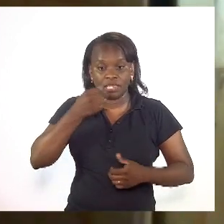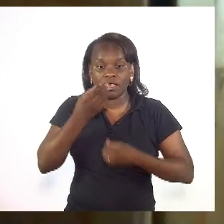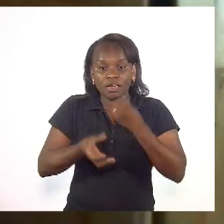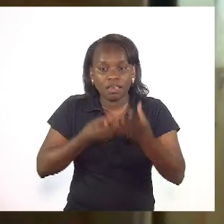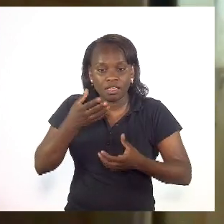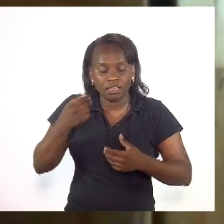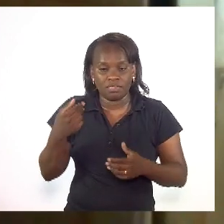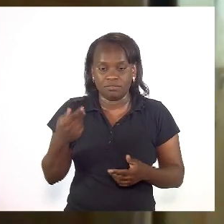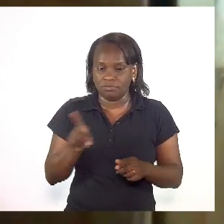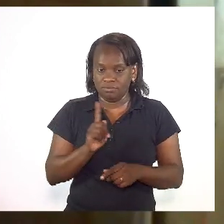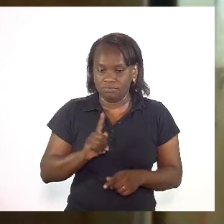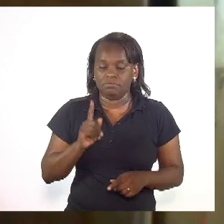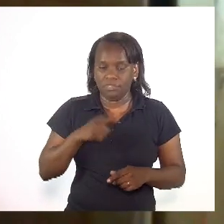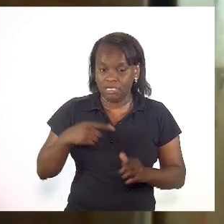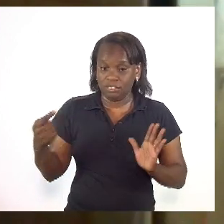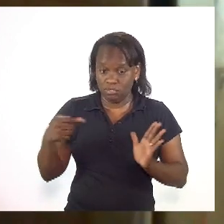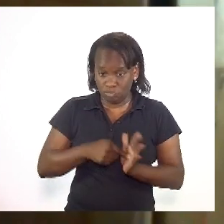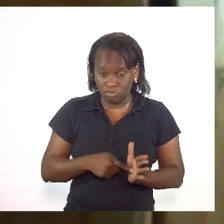premiada, do